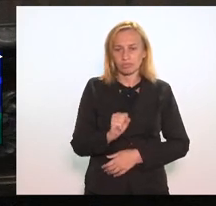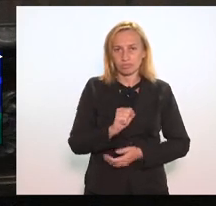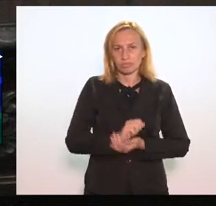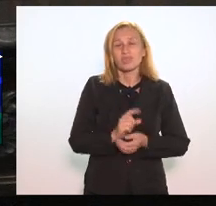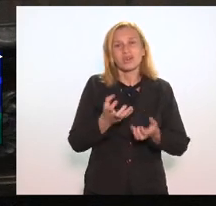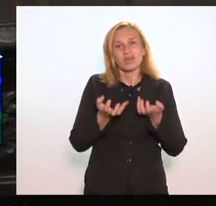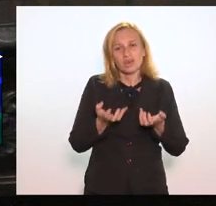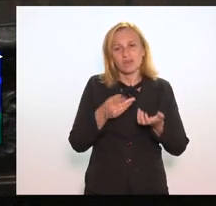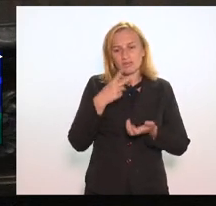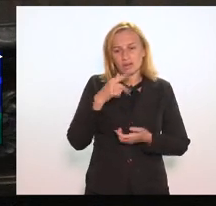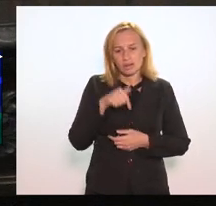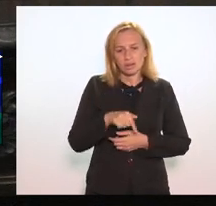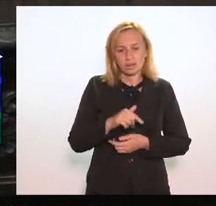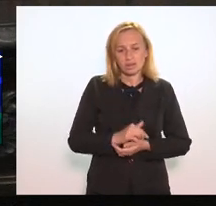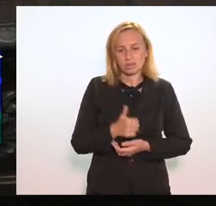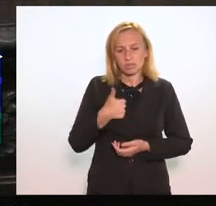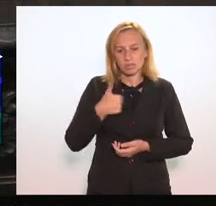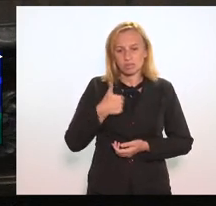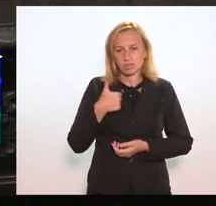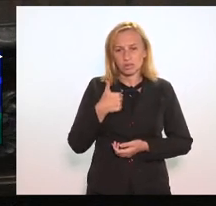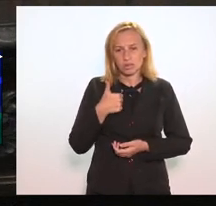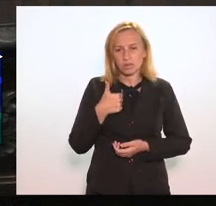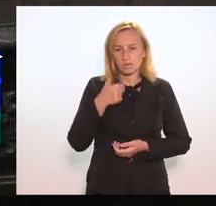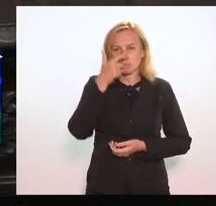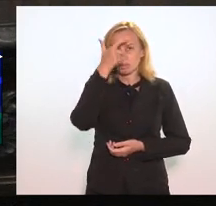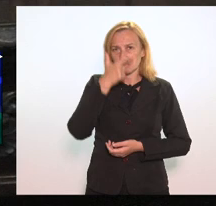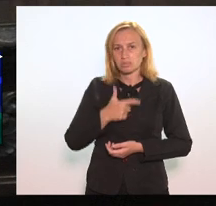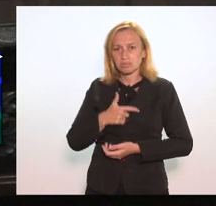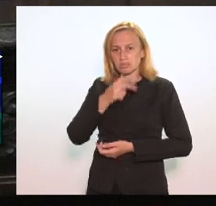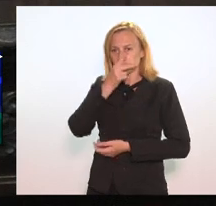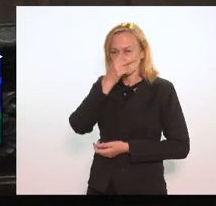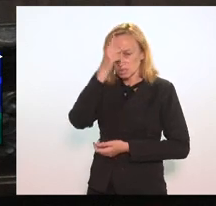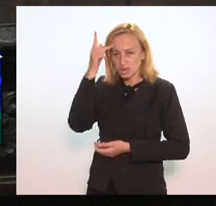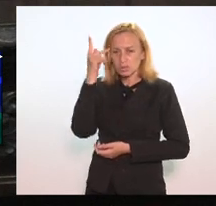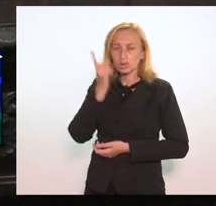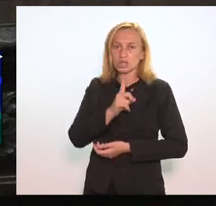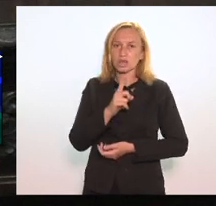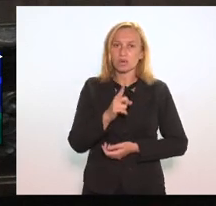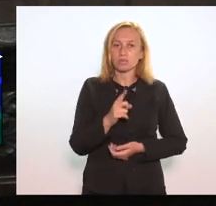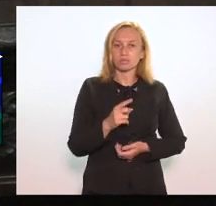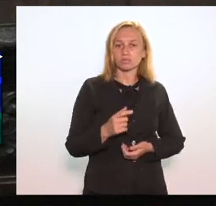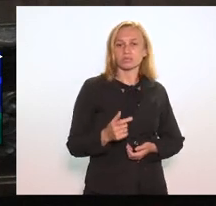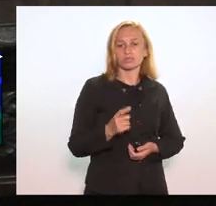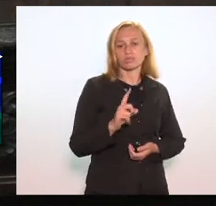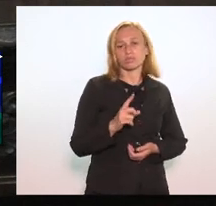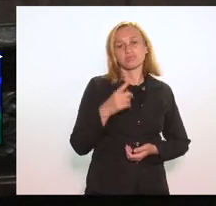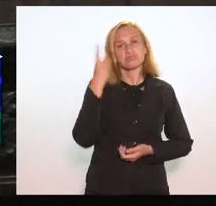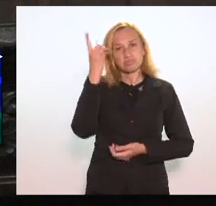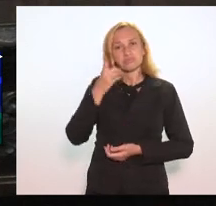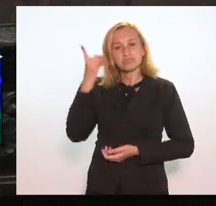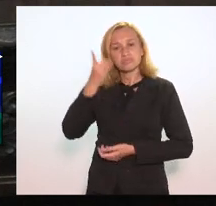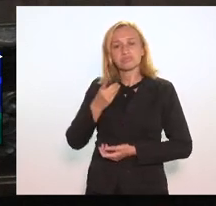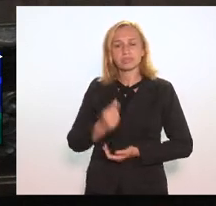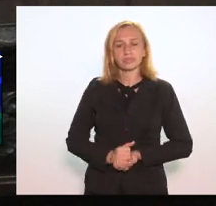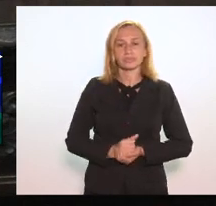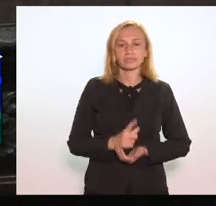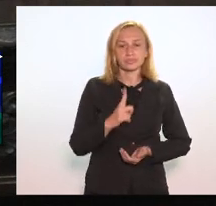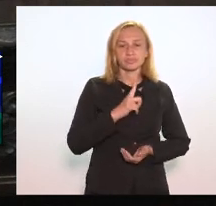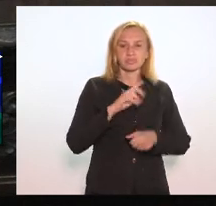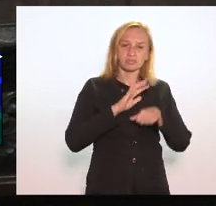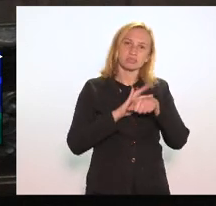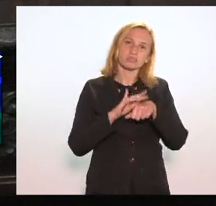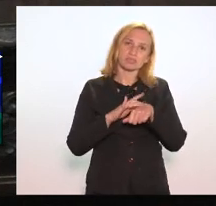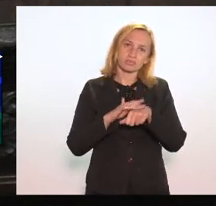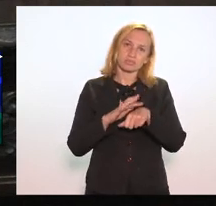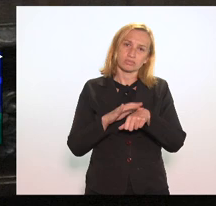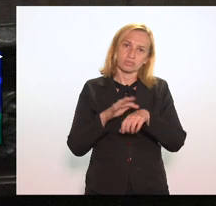Ah mas eu quero falar aqui primeiro como pessoa e não como deputado eu tive essa